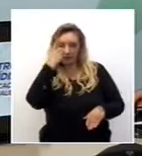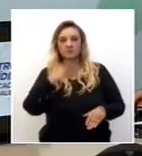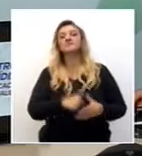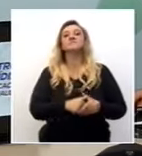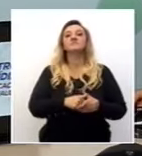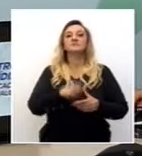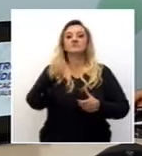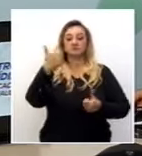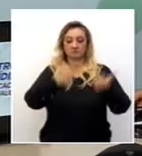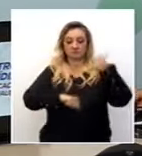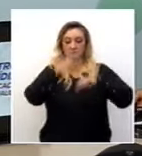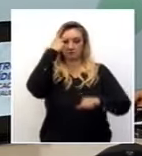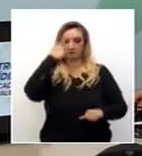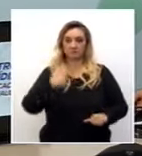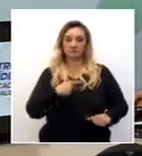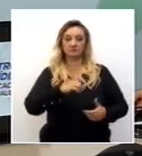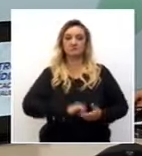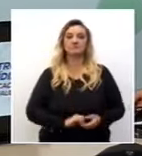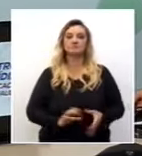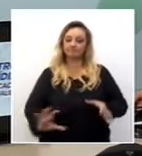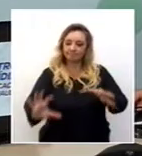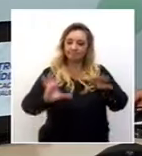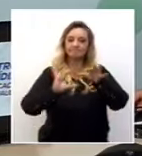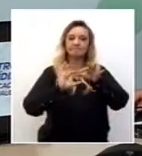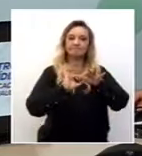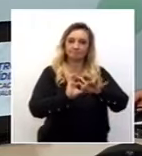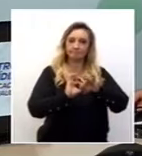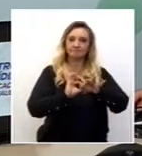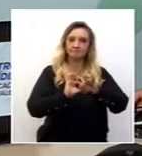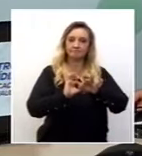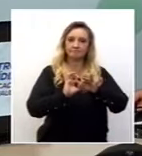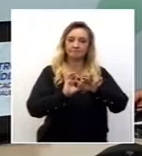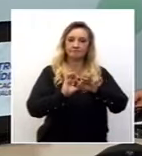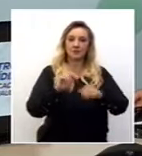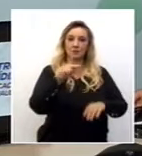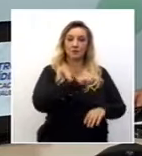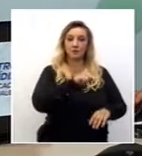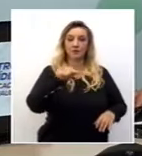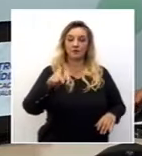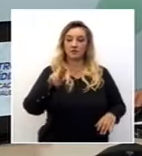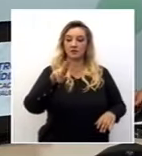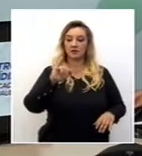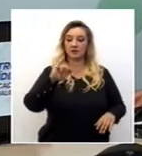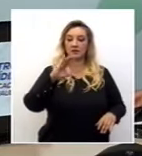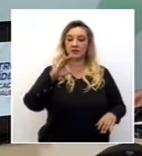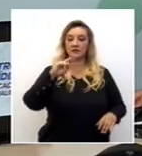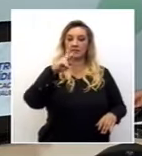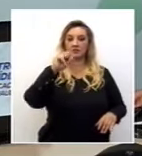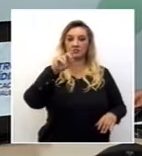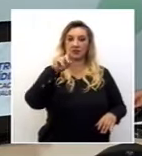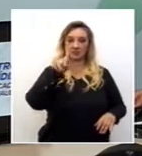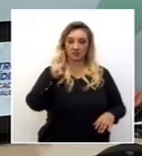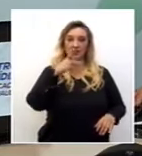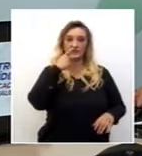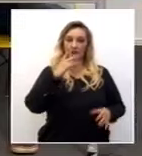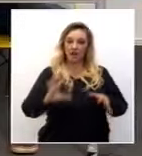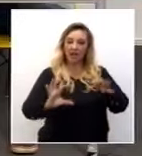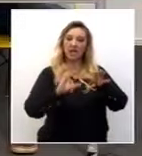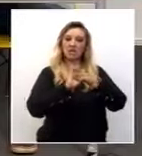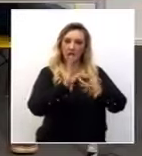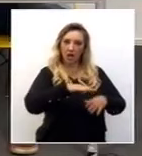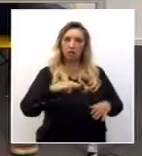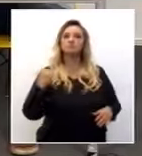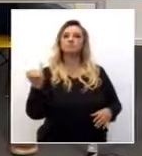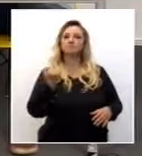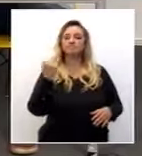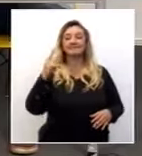a autoavaliação, o engajamento. O professor Richard fala do engajamento do aluno. Isso é importante, né, Bruno? Sim. Por